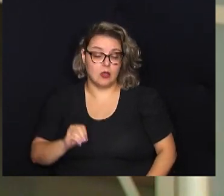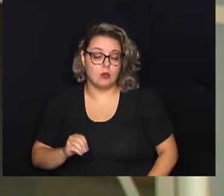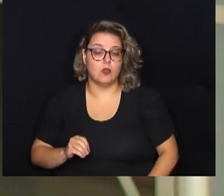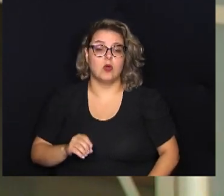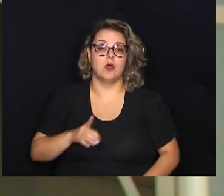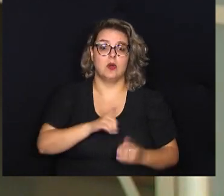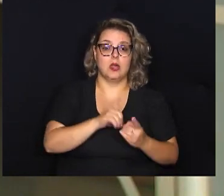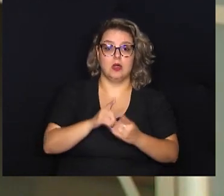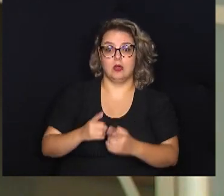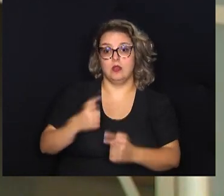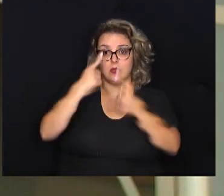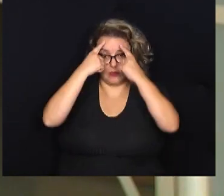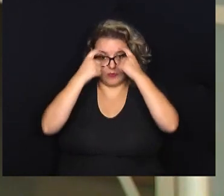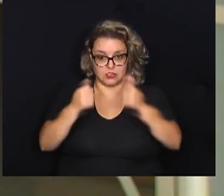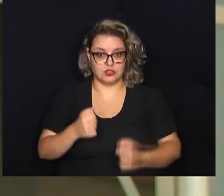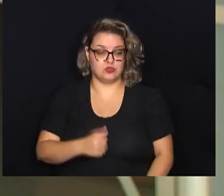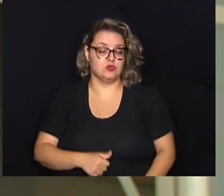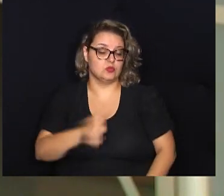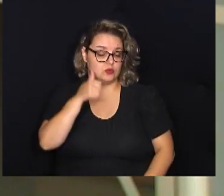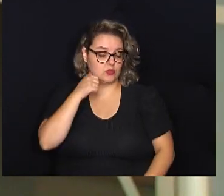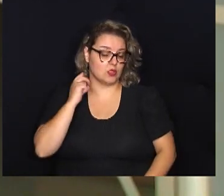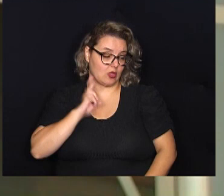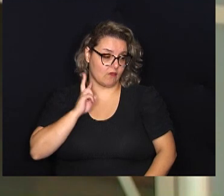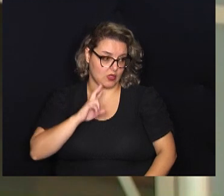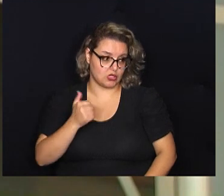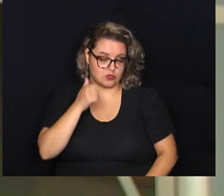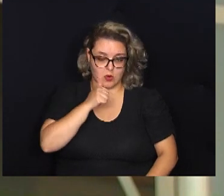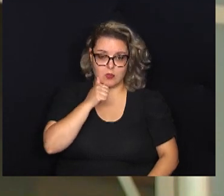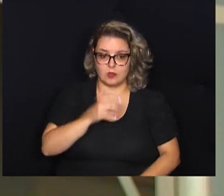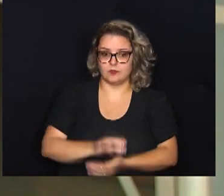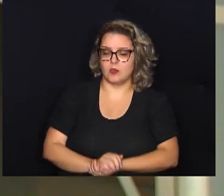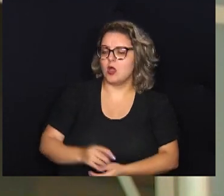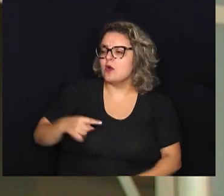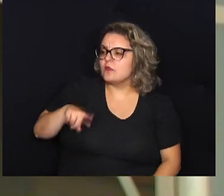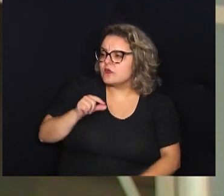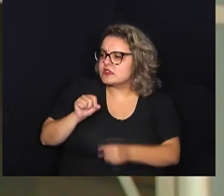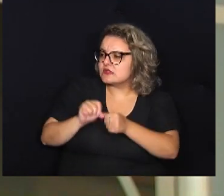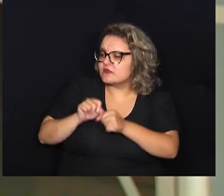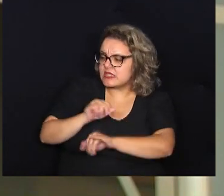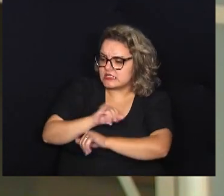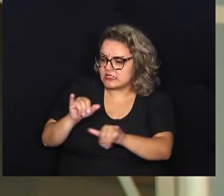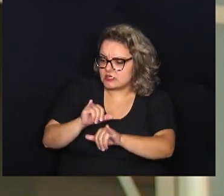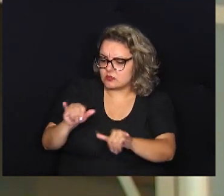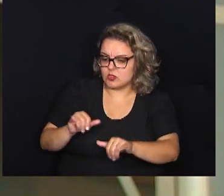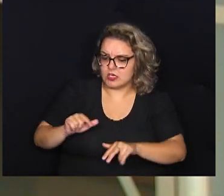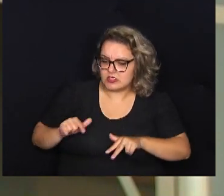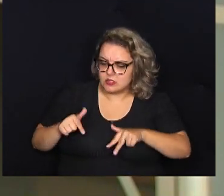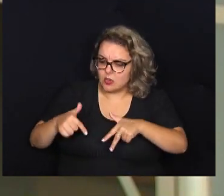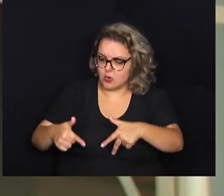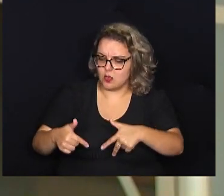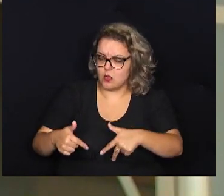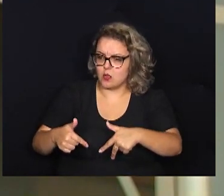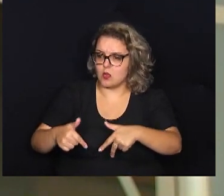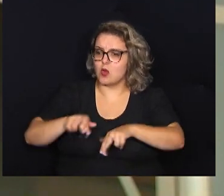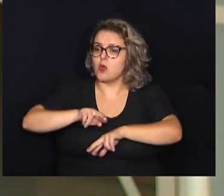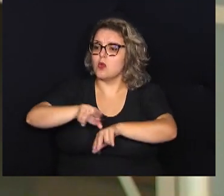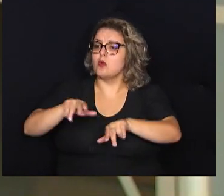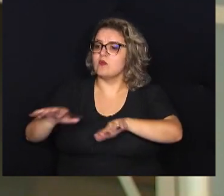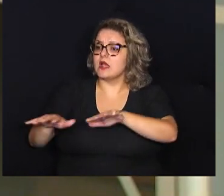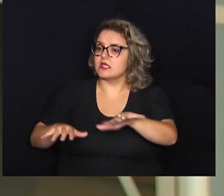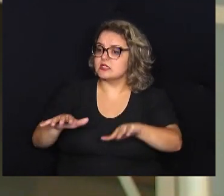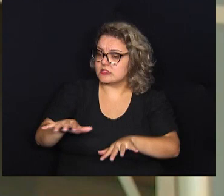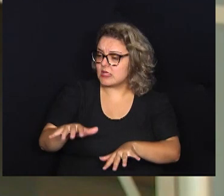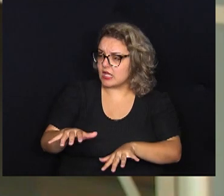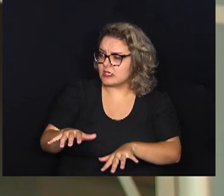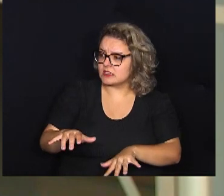Mulher Vítima de Violência. Vocês fazem essa campanha, né, esse ativismo com vários setores aqui que